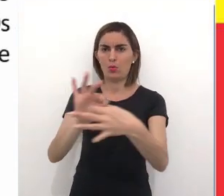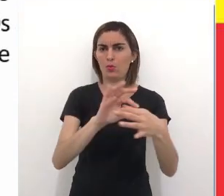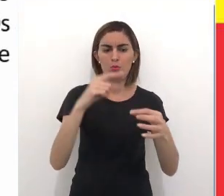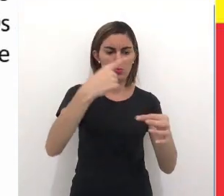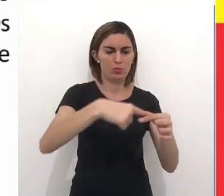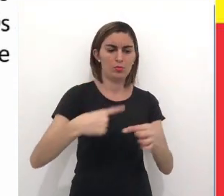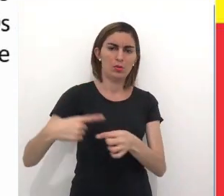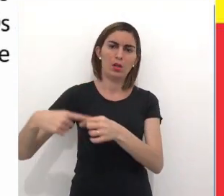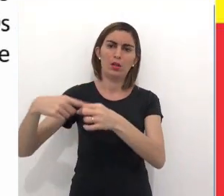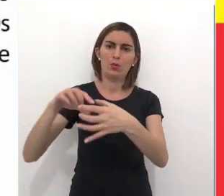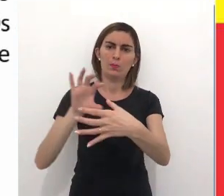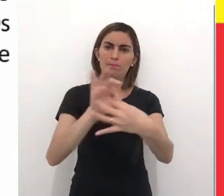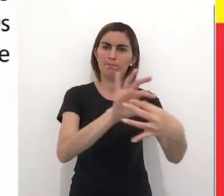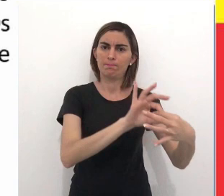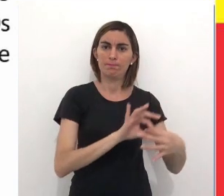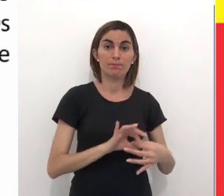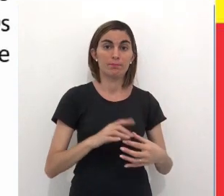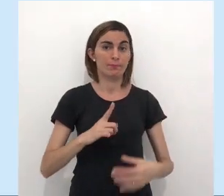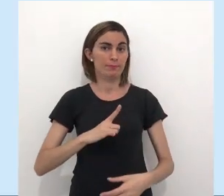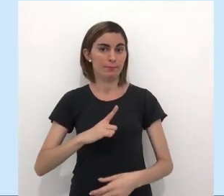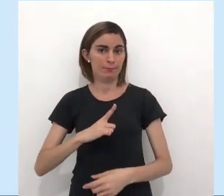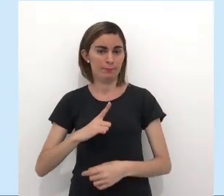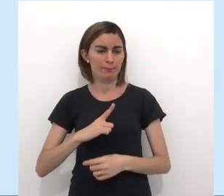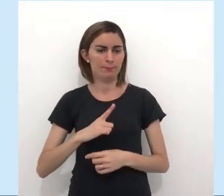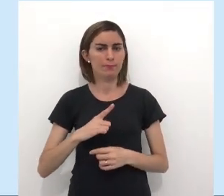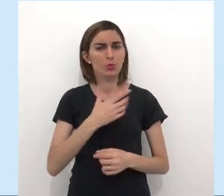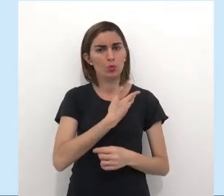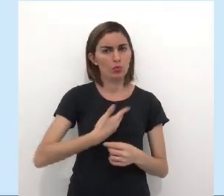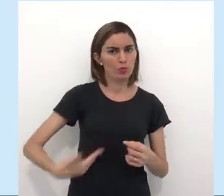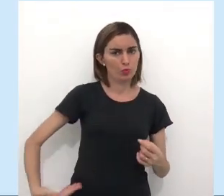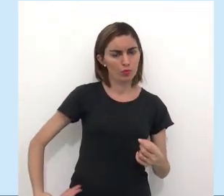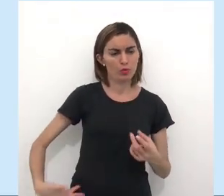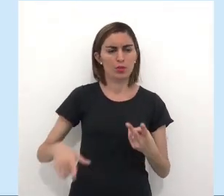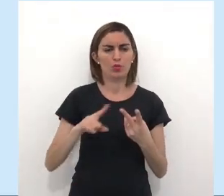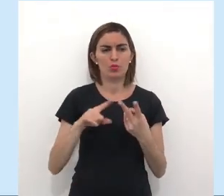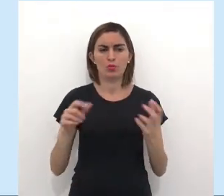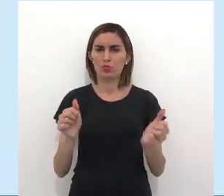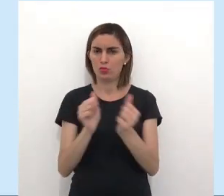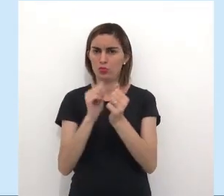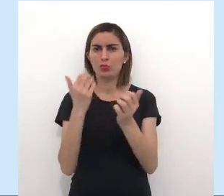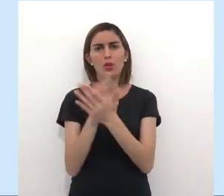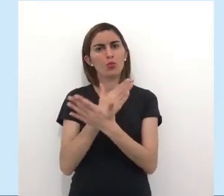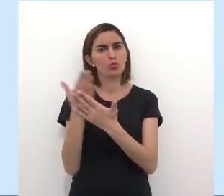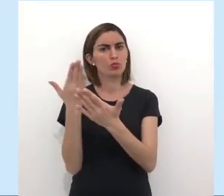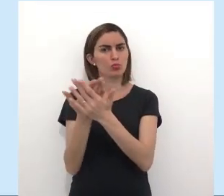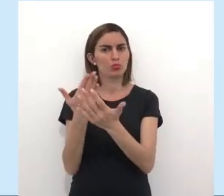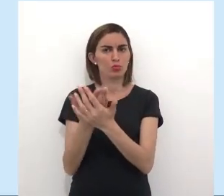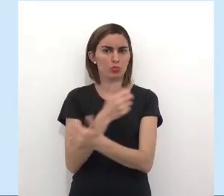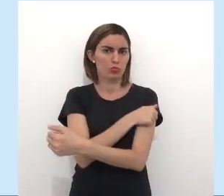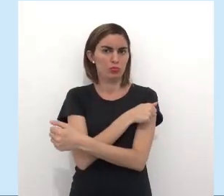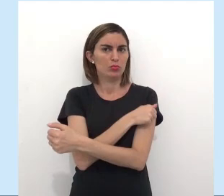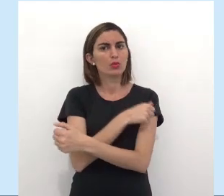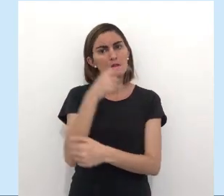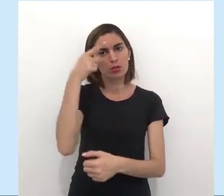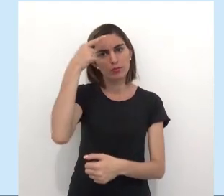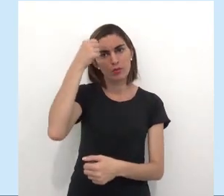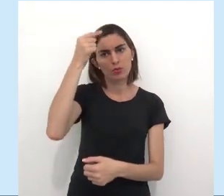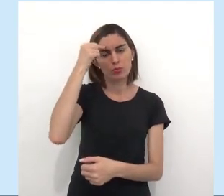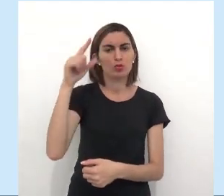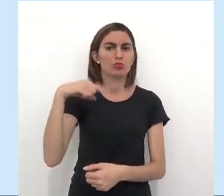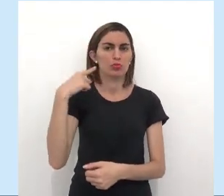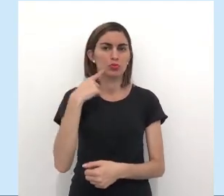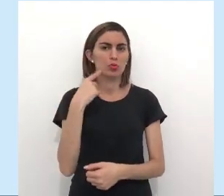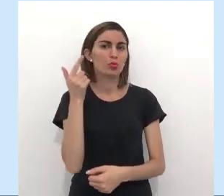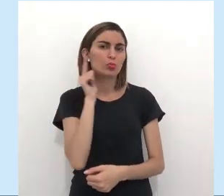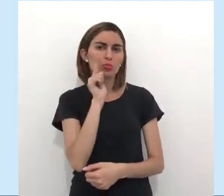aliados no interior, né? Então aí vocês vão ter o governador juntamente com alguns estudantes, né? Os estudantes da Faculdade de